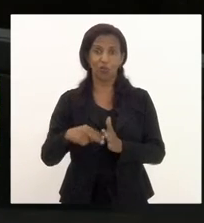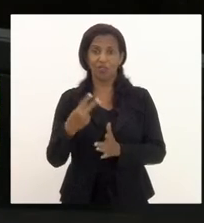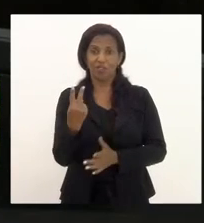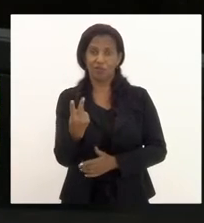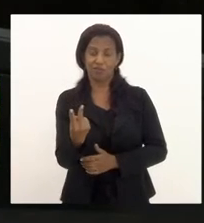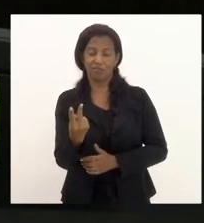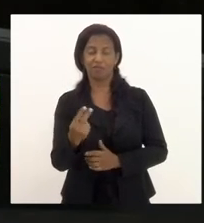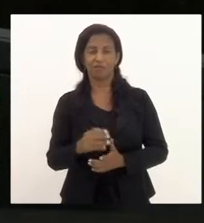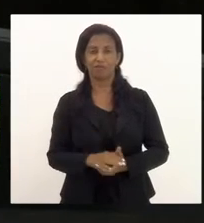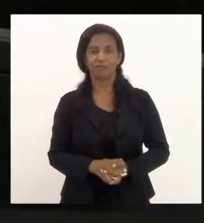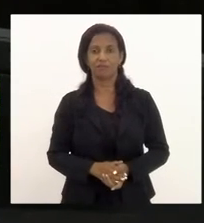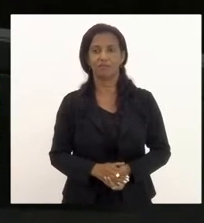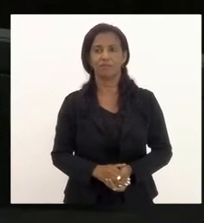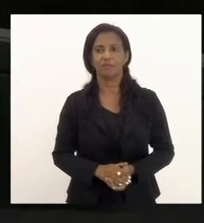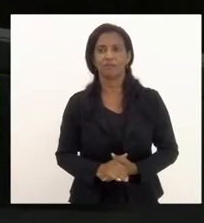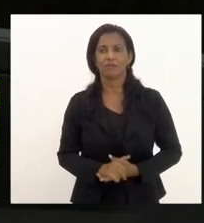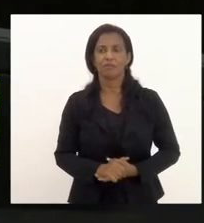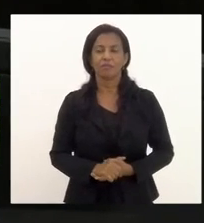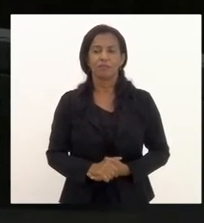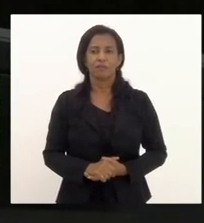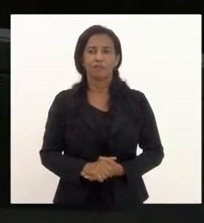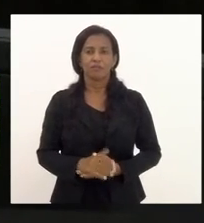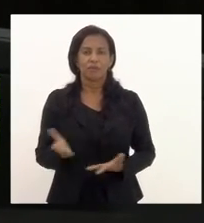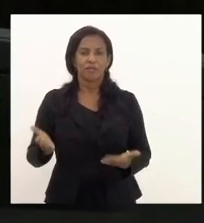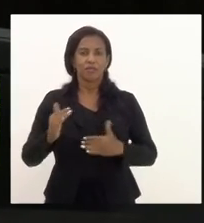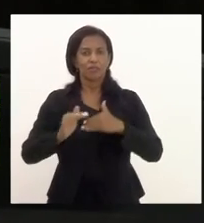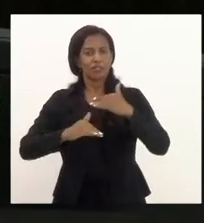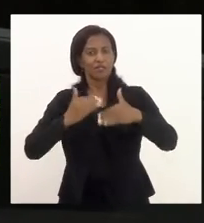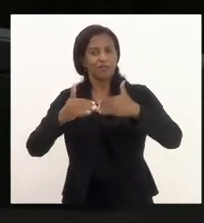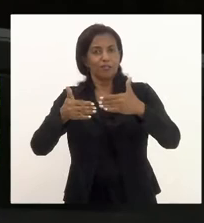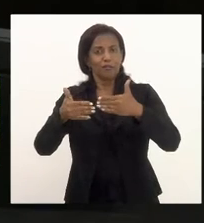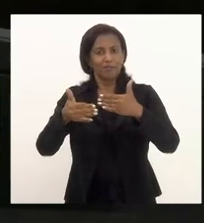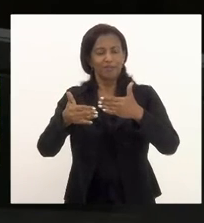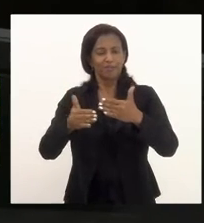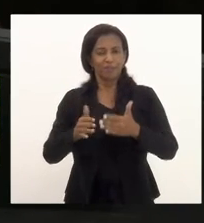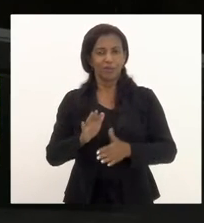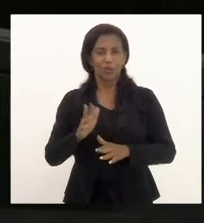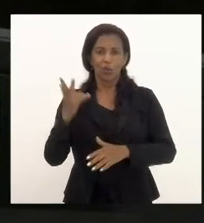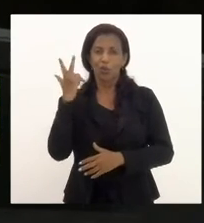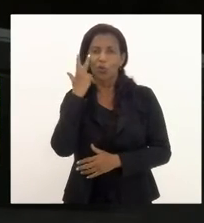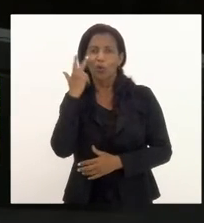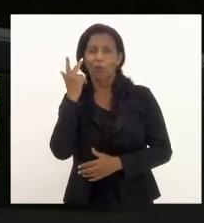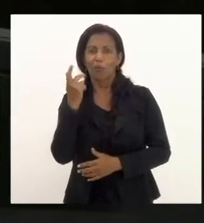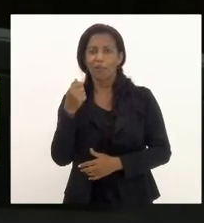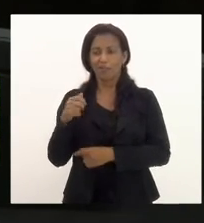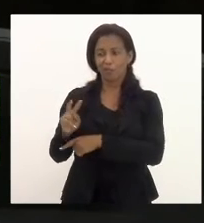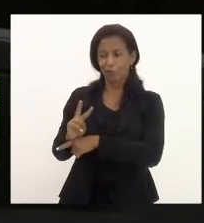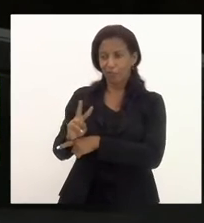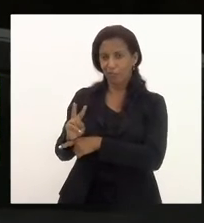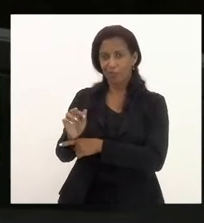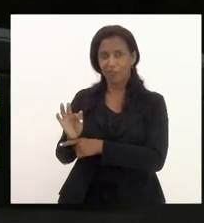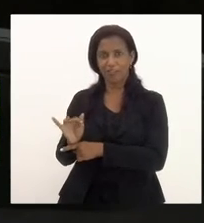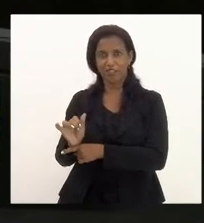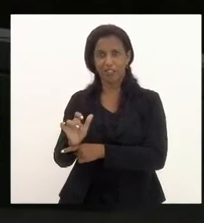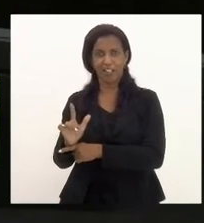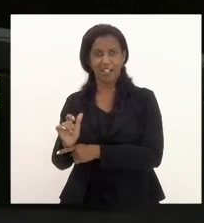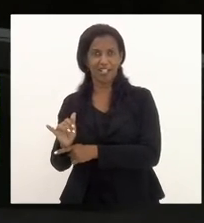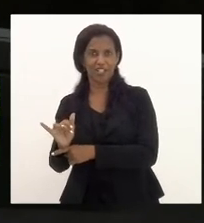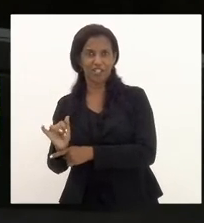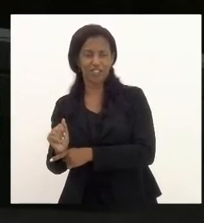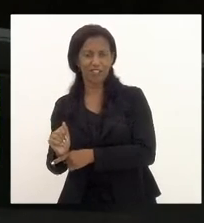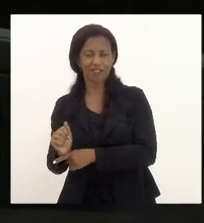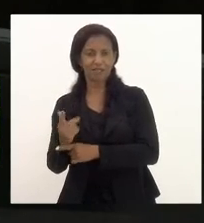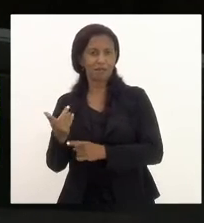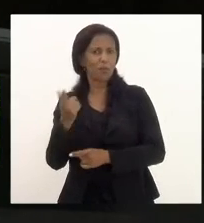segunda vez é e desenvolvimentistas normalmente são fiscalistas Mas eu